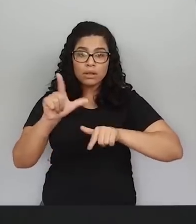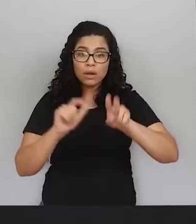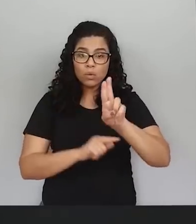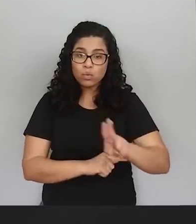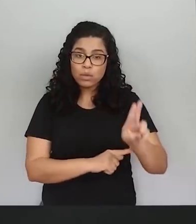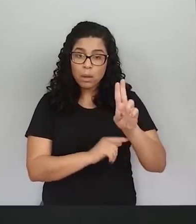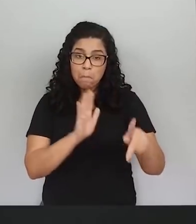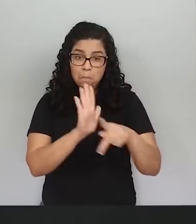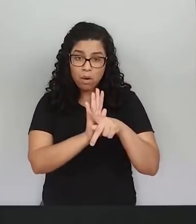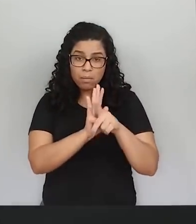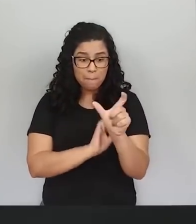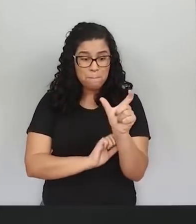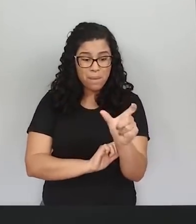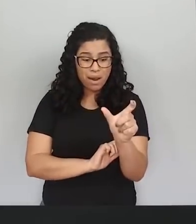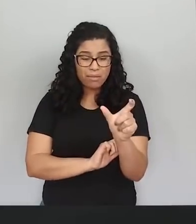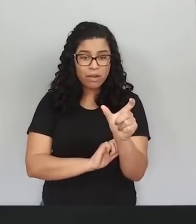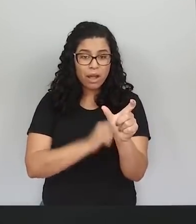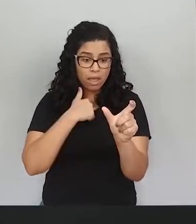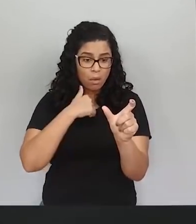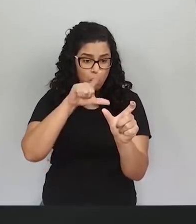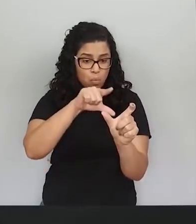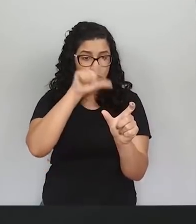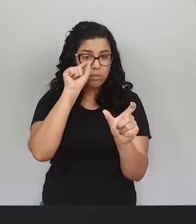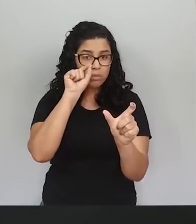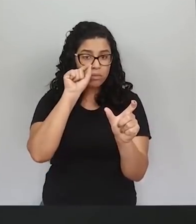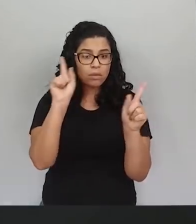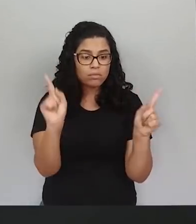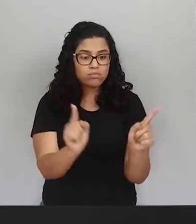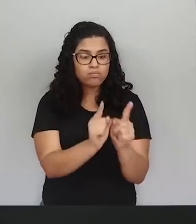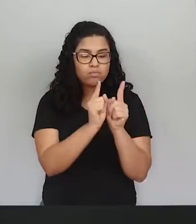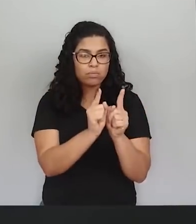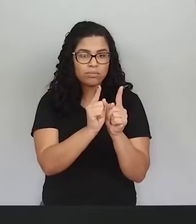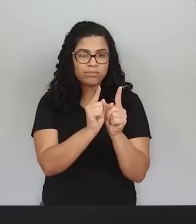confundir com outro processo muito comum, que é o processo de